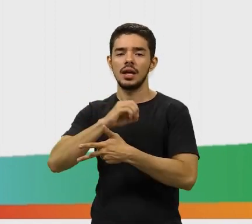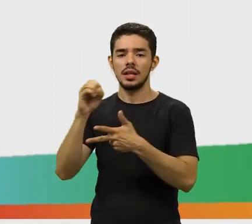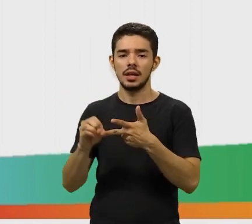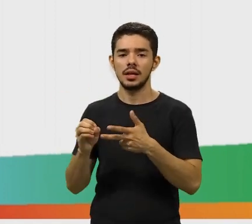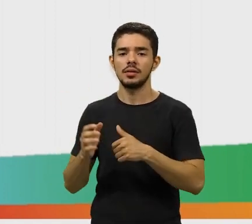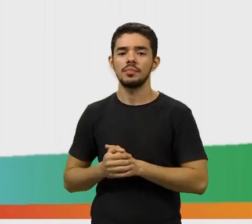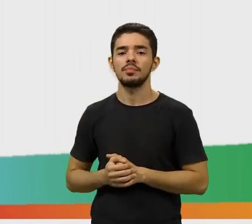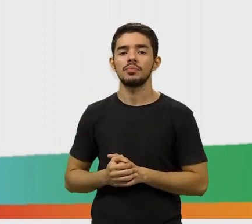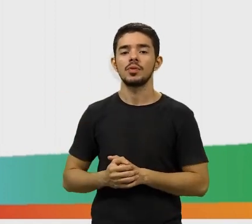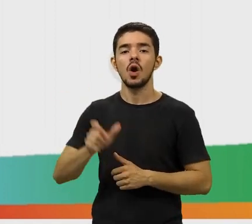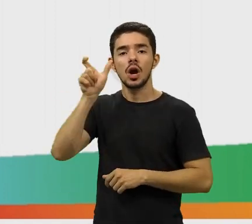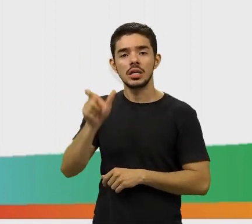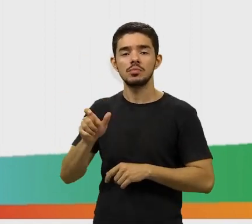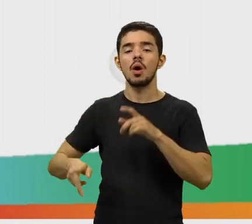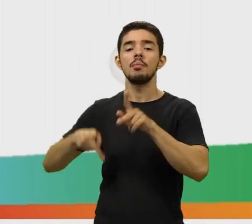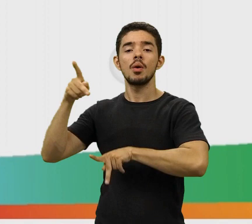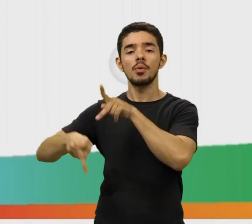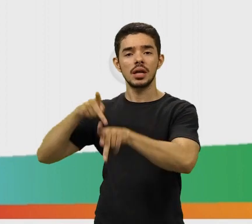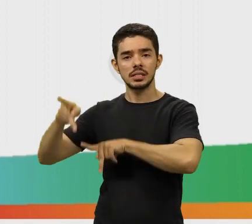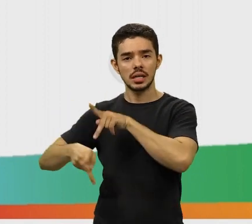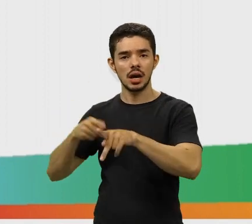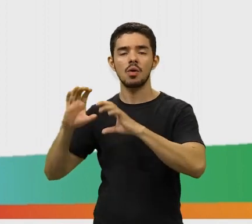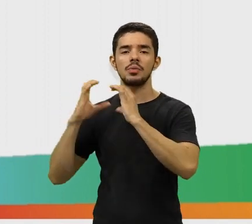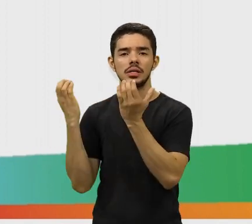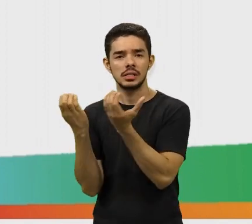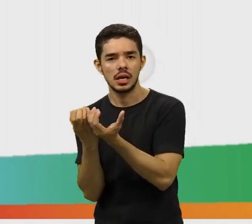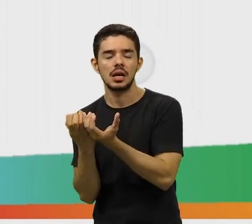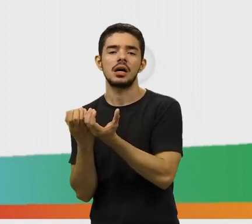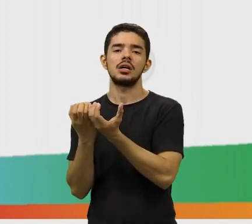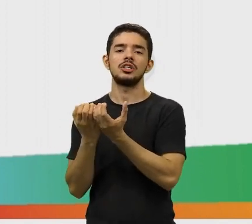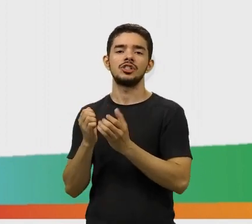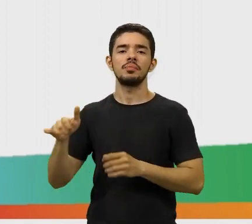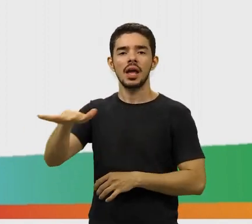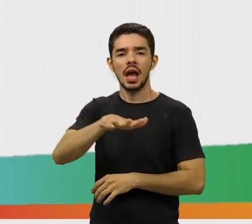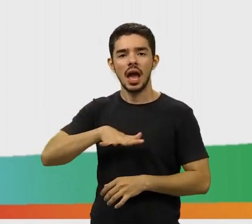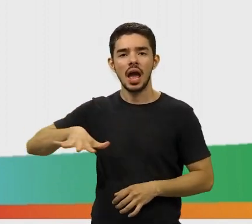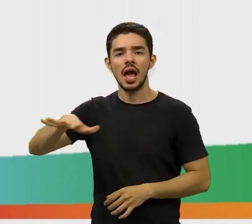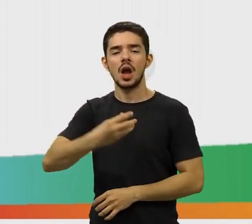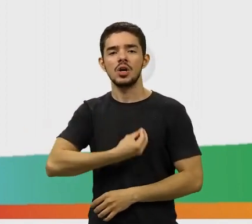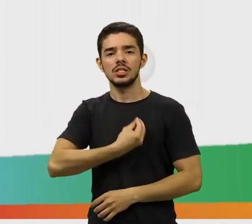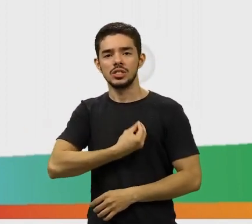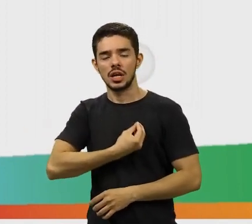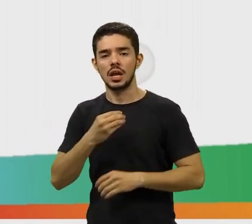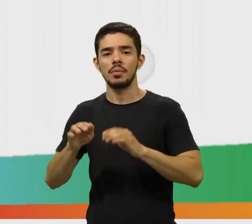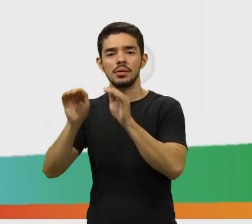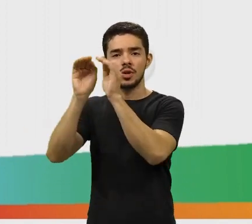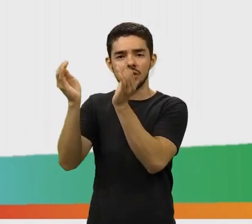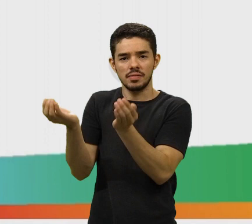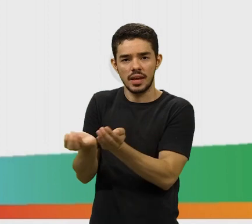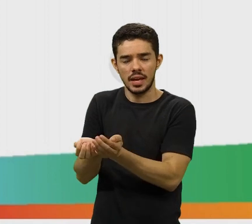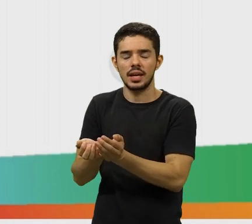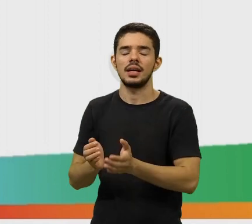é organismo, população, comunidade, ecossistema, biosfera e os demais